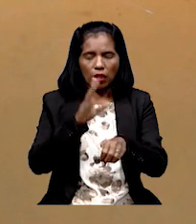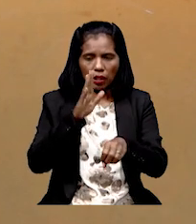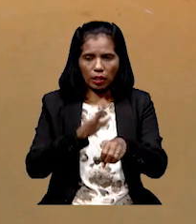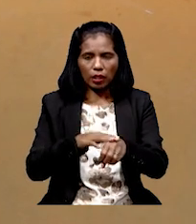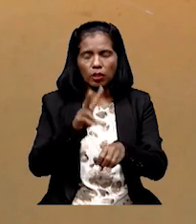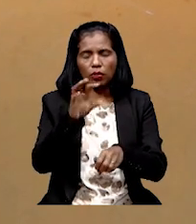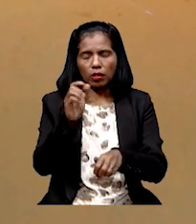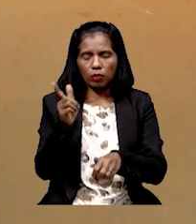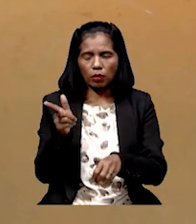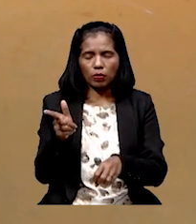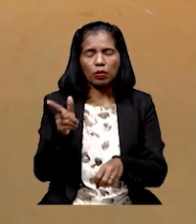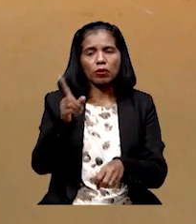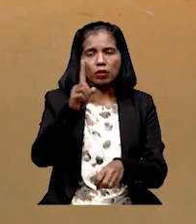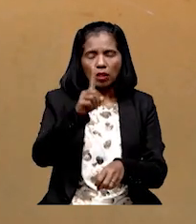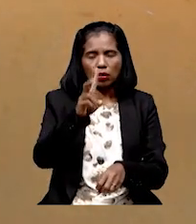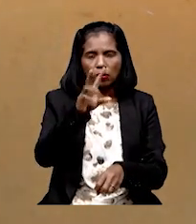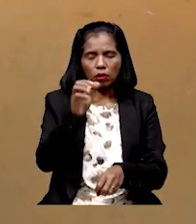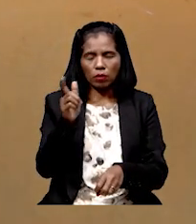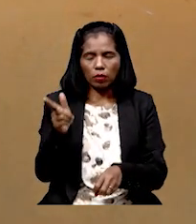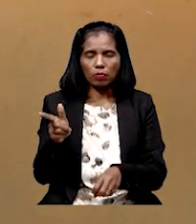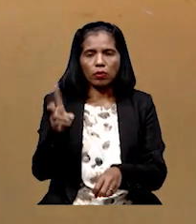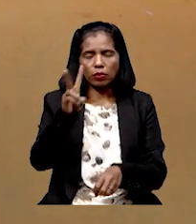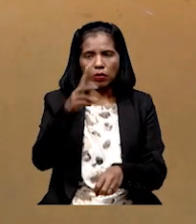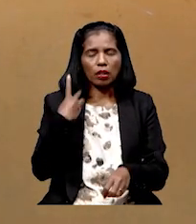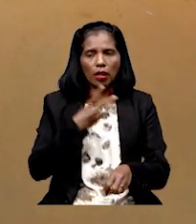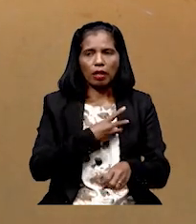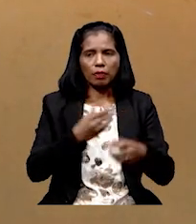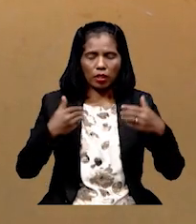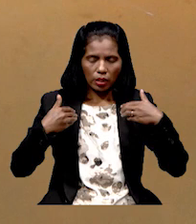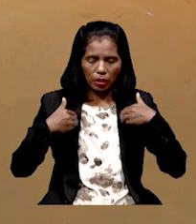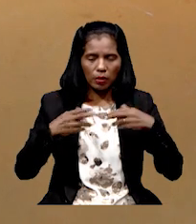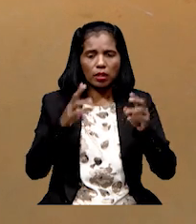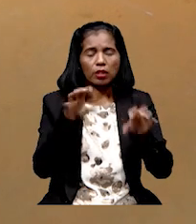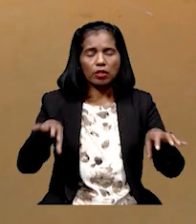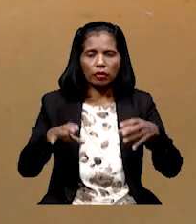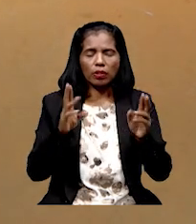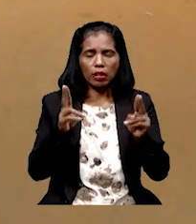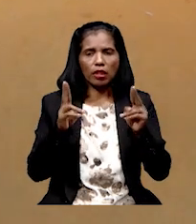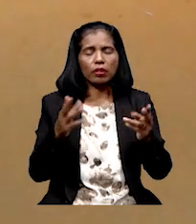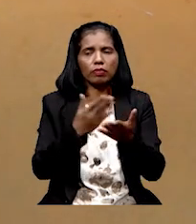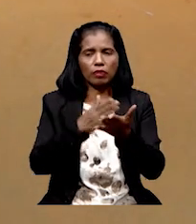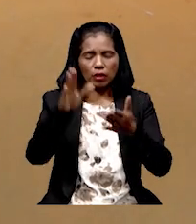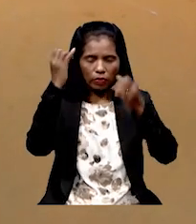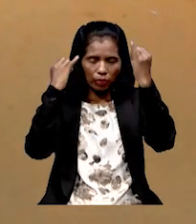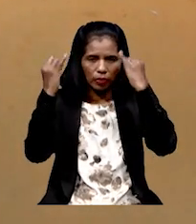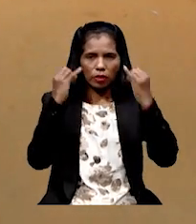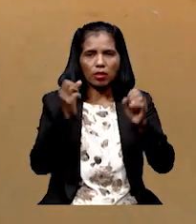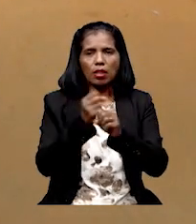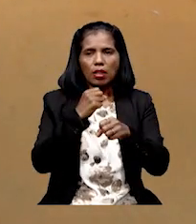2022 ninia, portanto, ida ne maka ami iha hanoi ida, katak ami acelera lalais ida ne, foi explicação que a